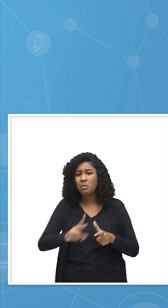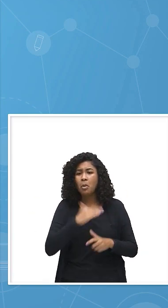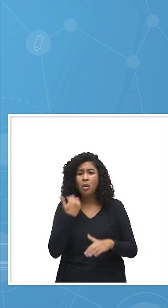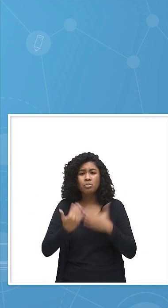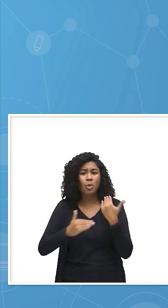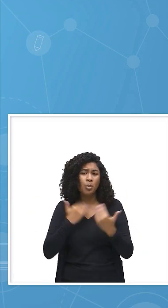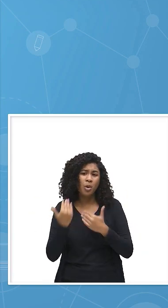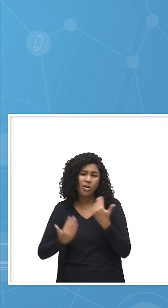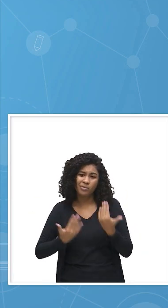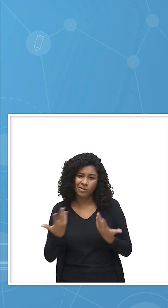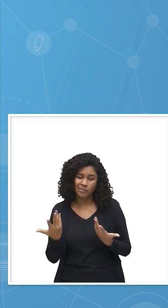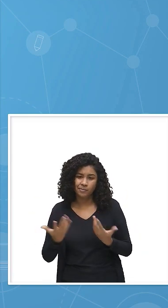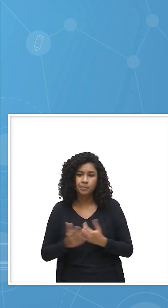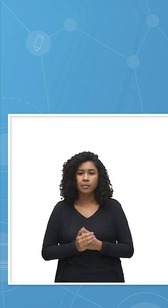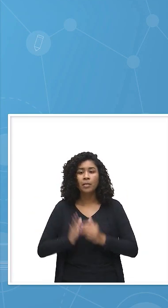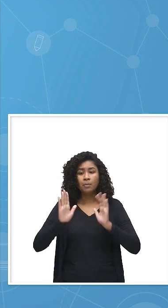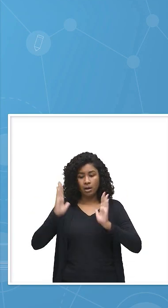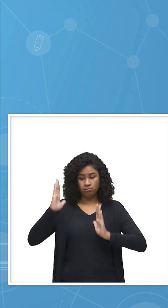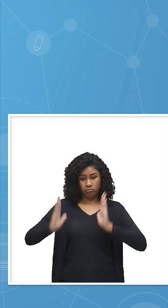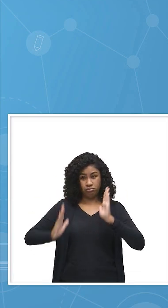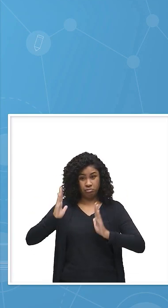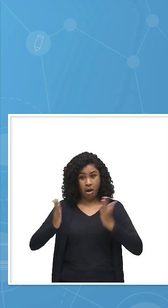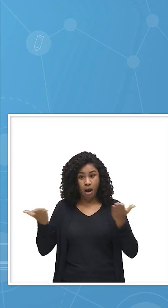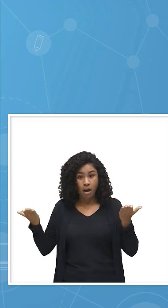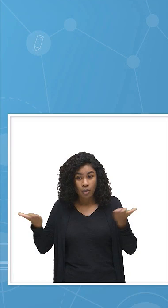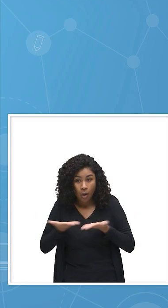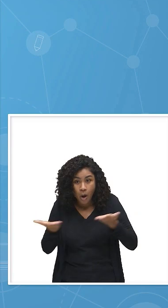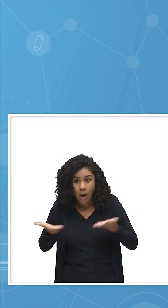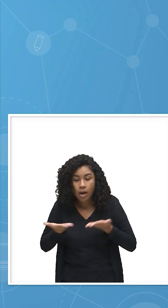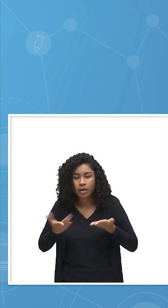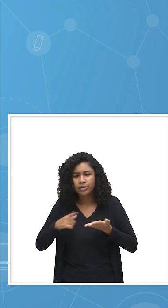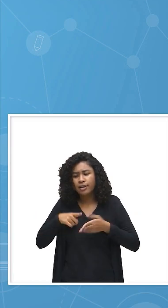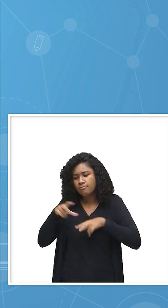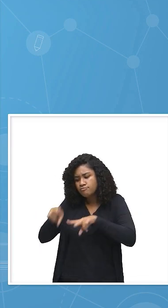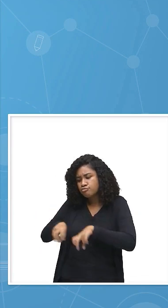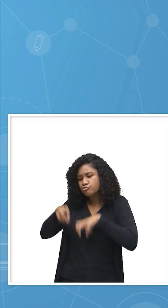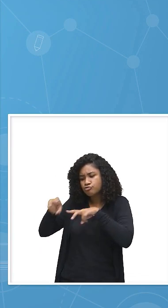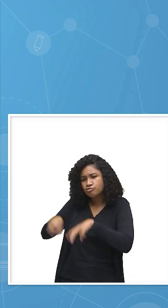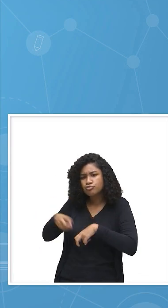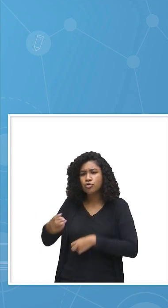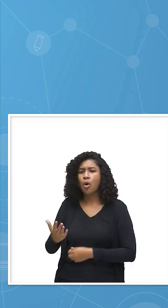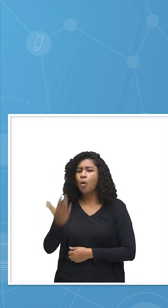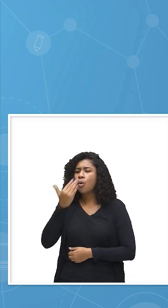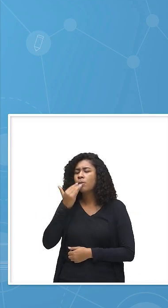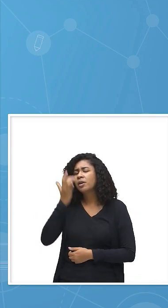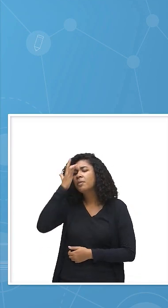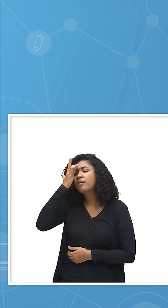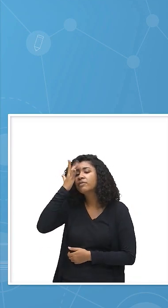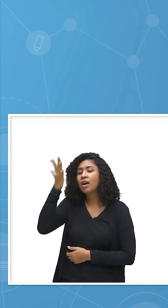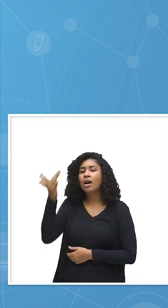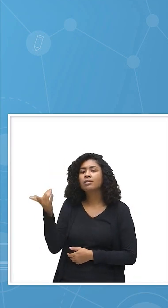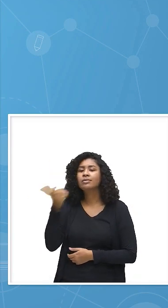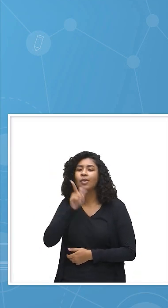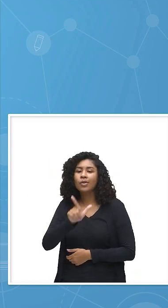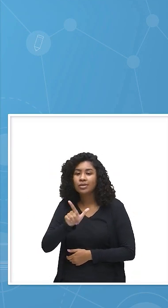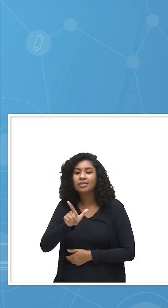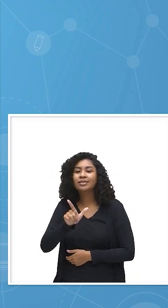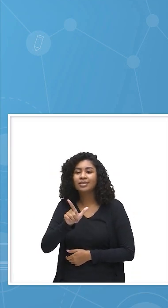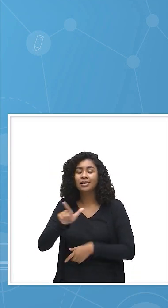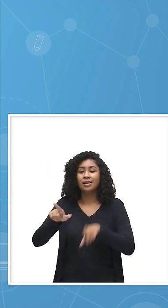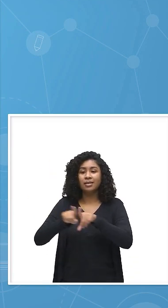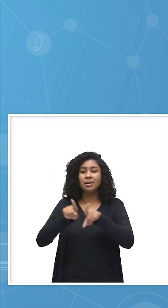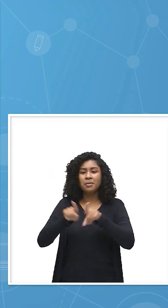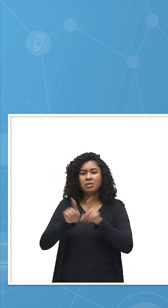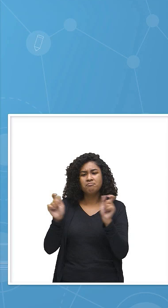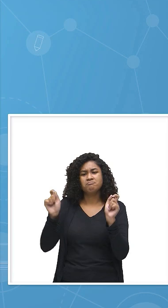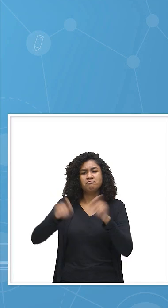parto. Aqui no Neolítico, como a gente tem essa questão da agricultura, o alimento fica mais fácil de ser conseguido, mais farto, a